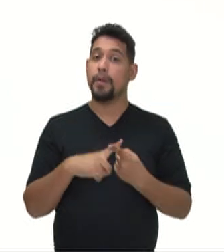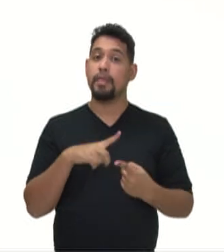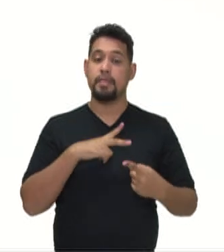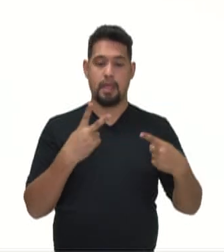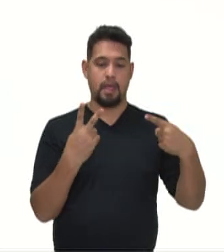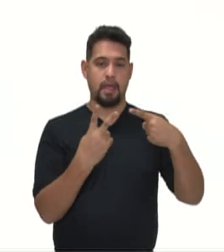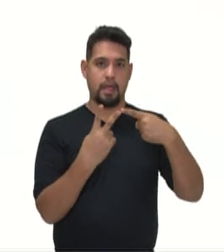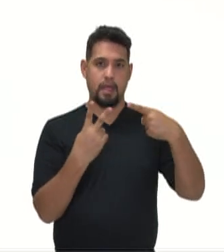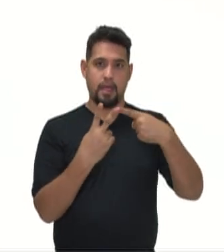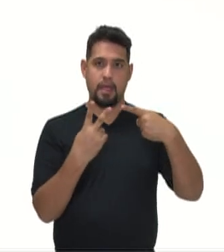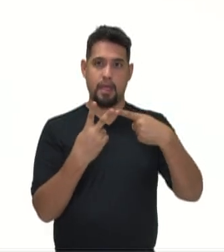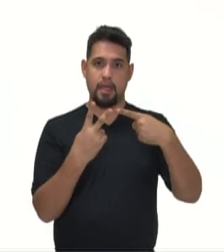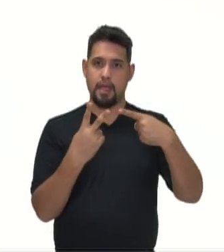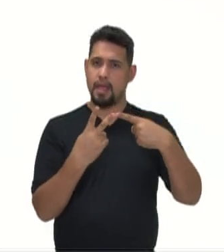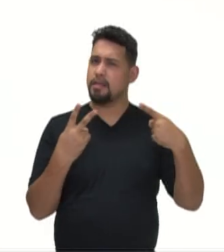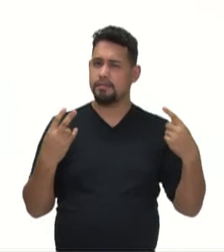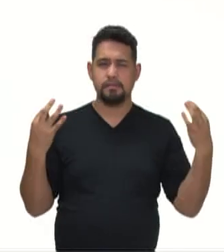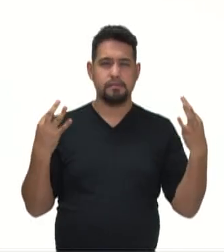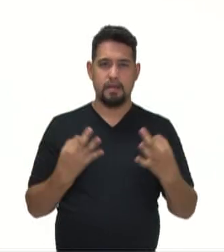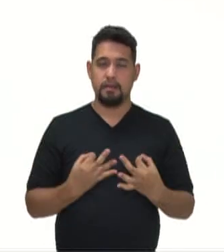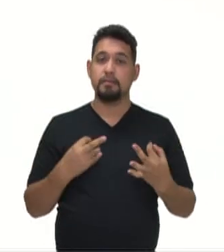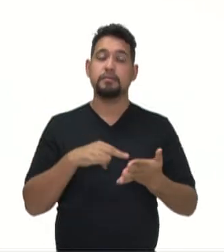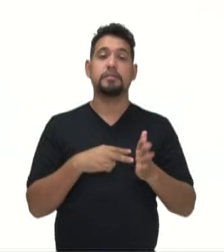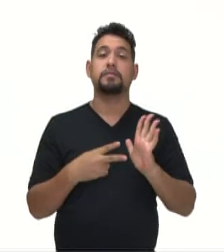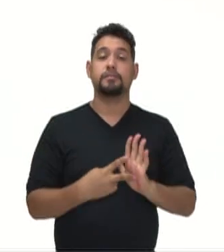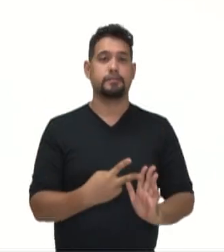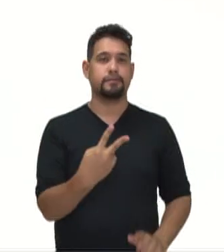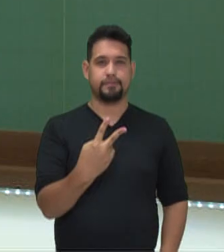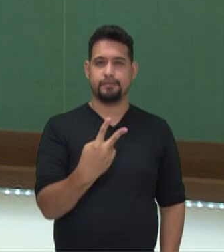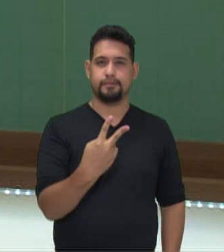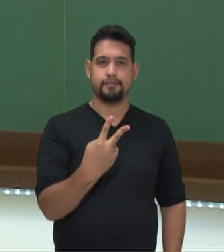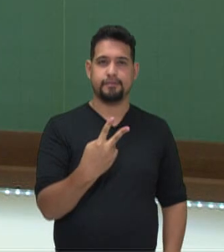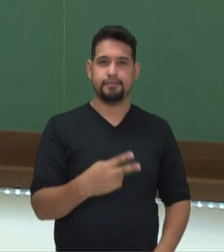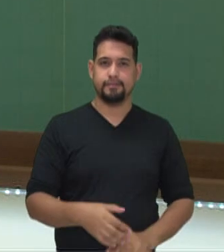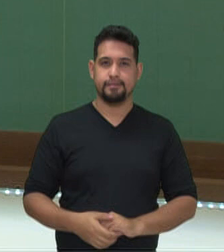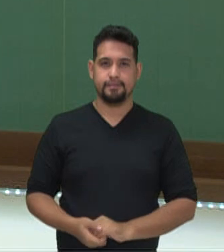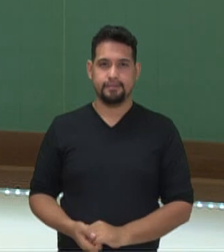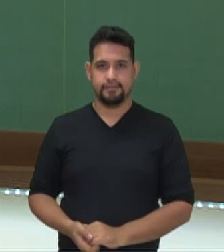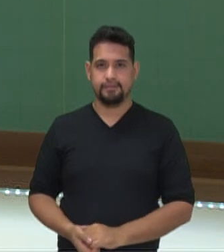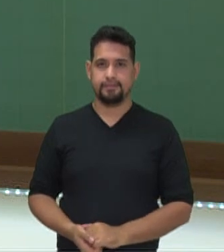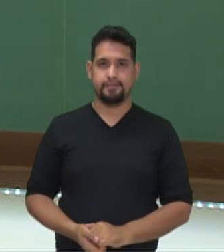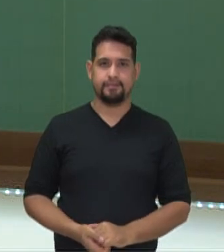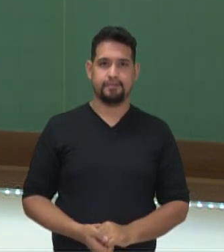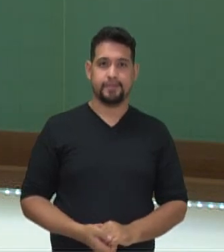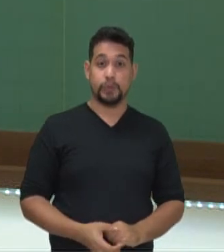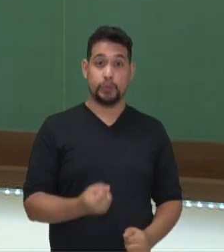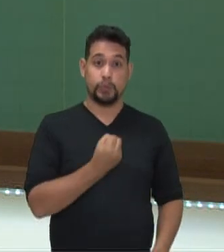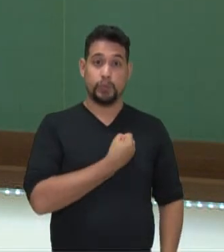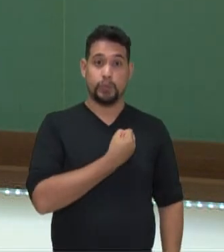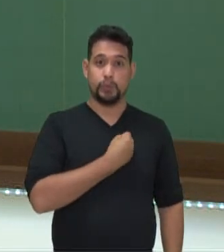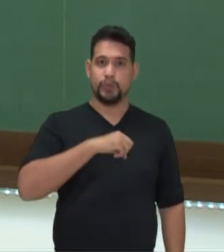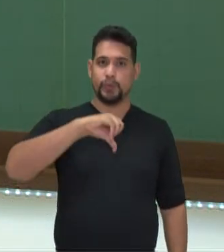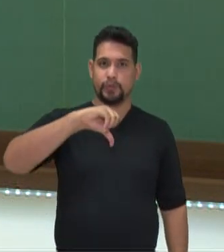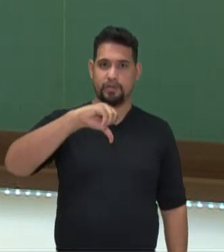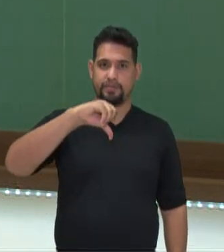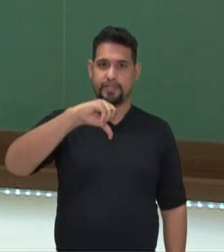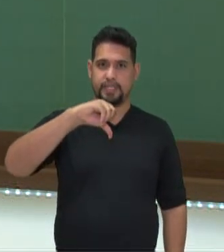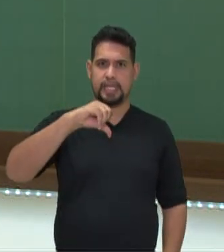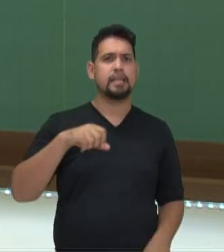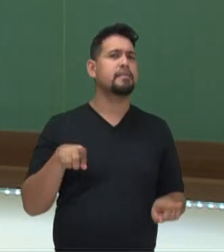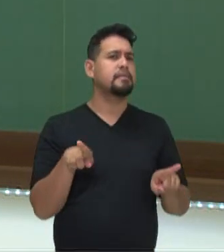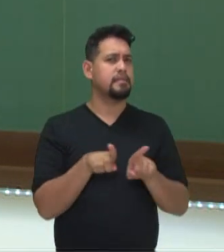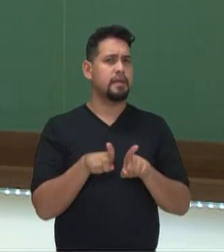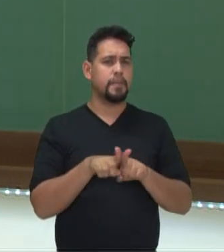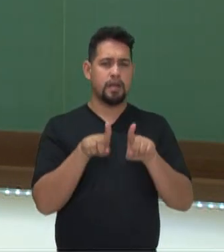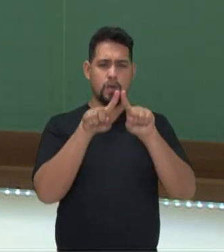raiz quadrada exata, que é 2, ok? O número 9 também é